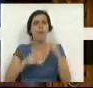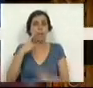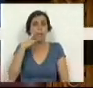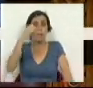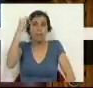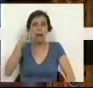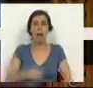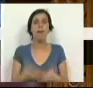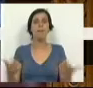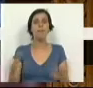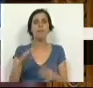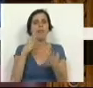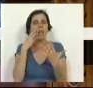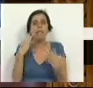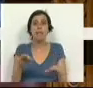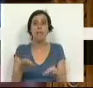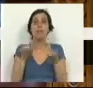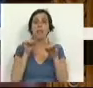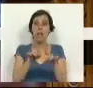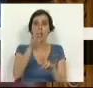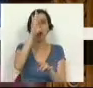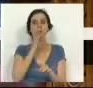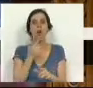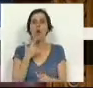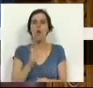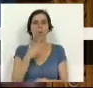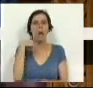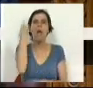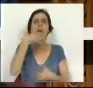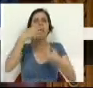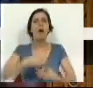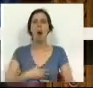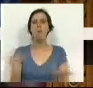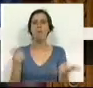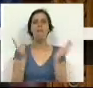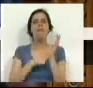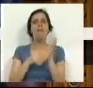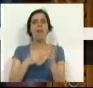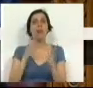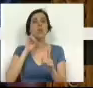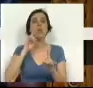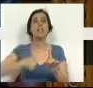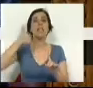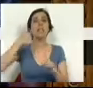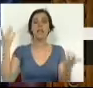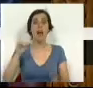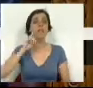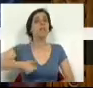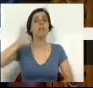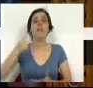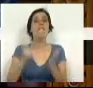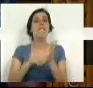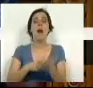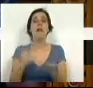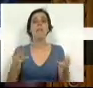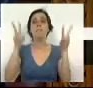nunca vista? O caso é simples: este Governo não pode ter credibilidade porque lhe falta a premissa maior. E a premissa maior, Sr.